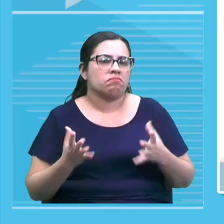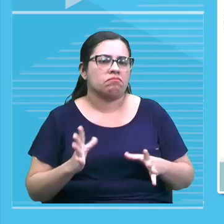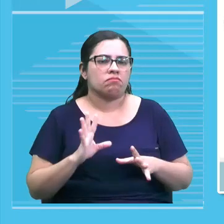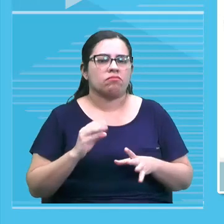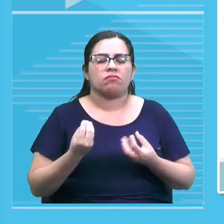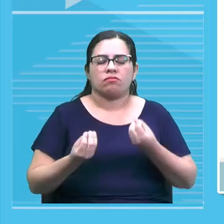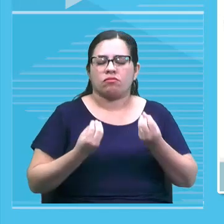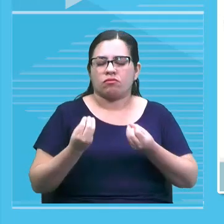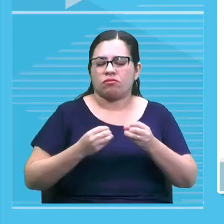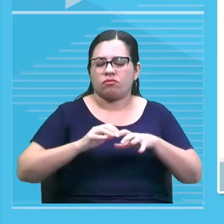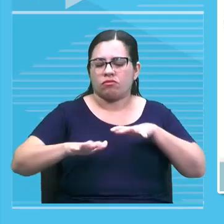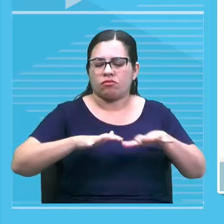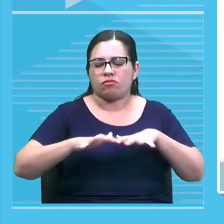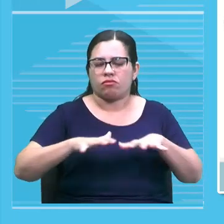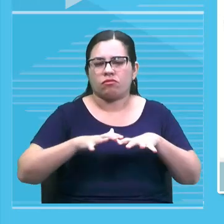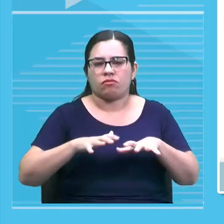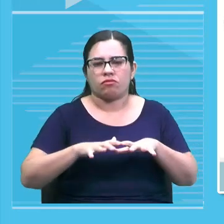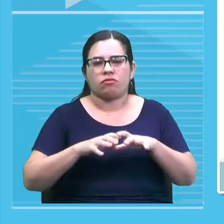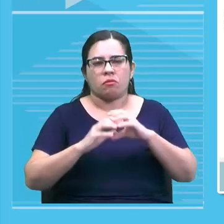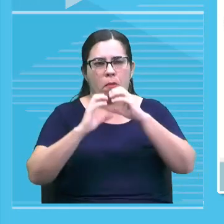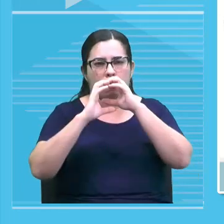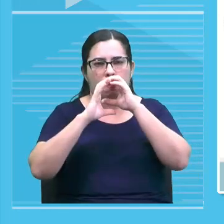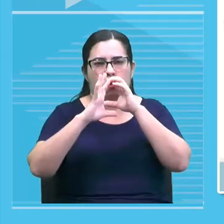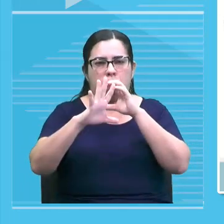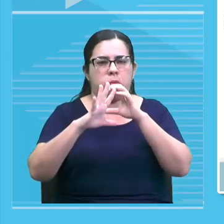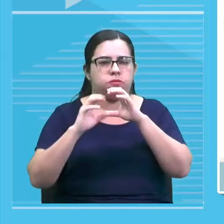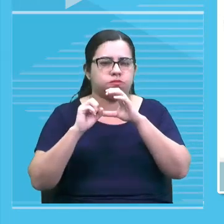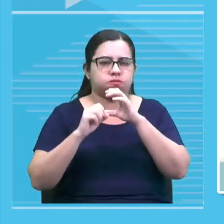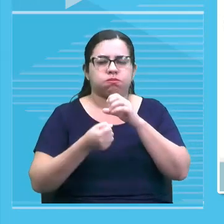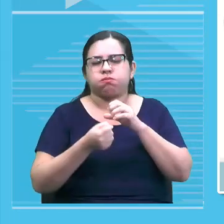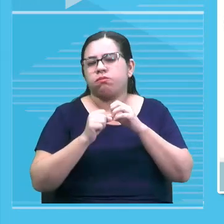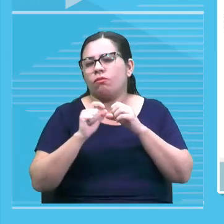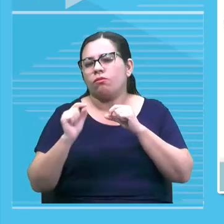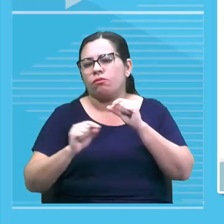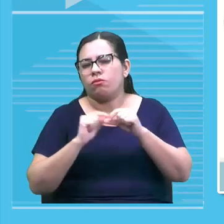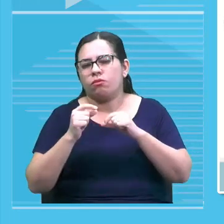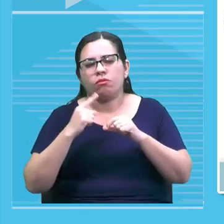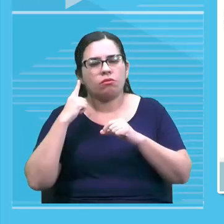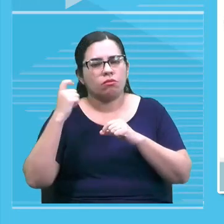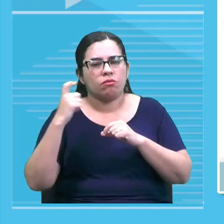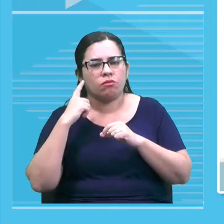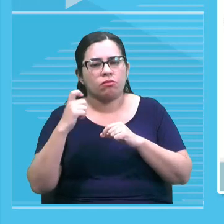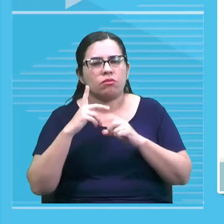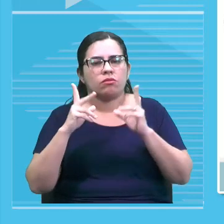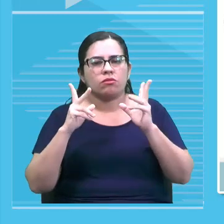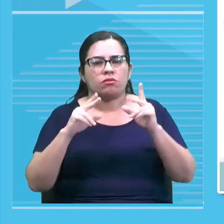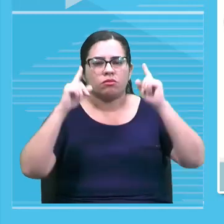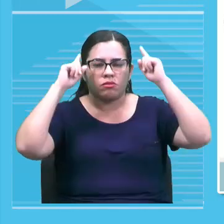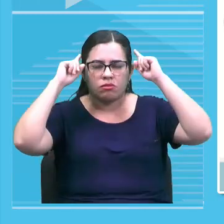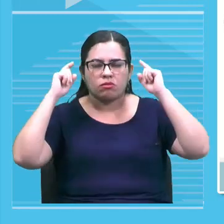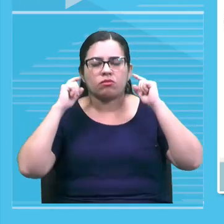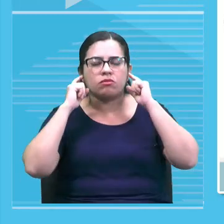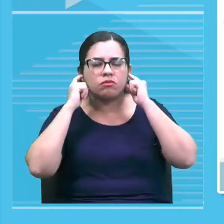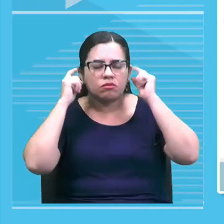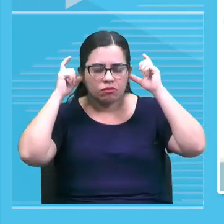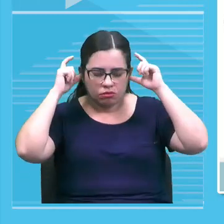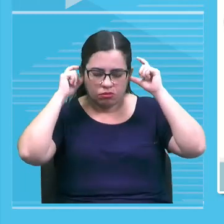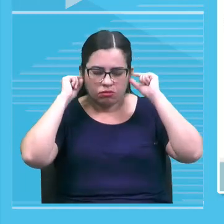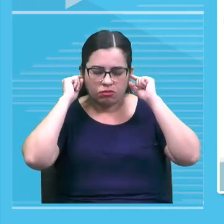esse movimento lá do alto-falante é a mesma coisa que acontece no fone de ouvido